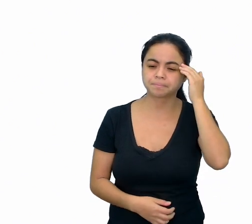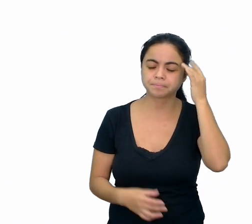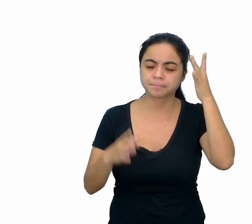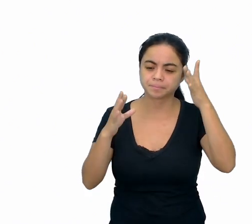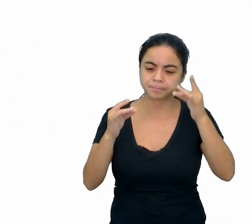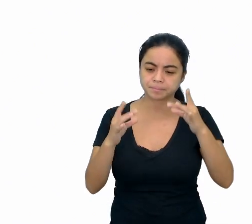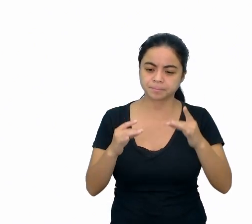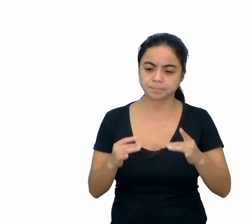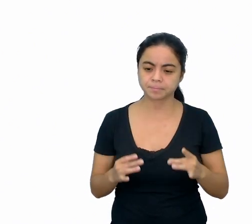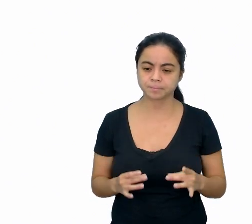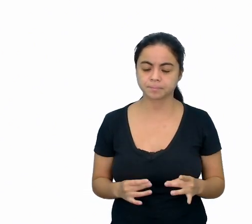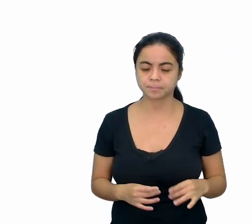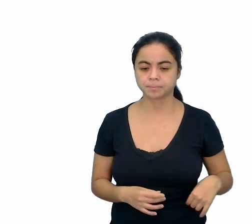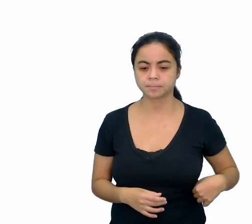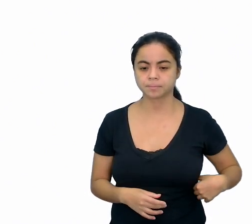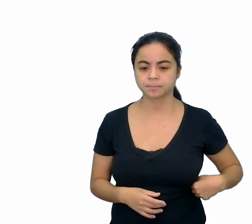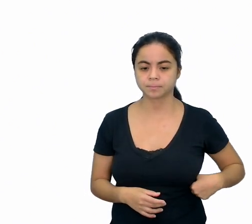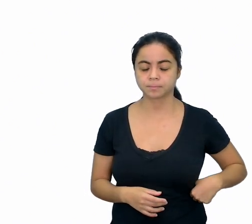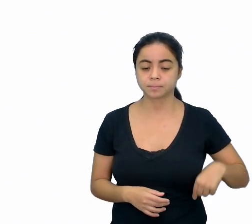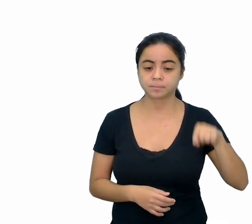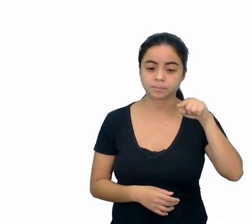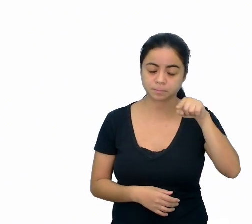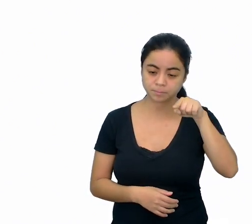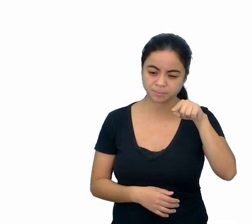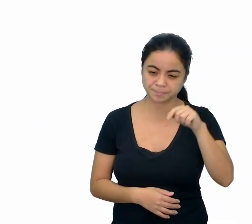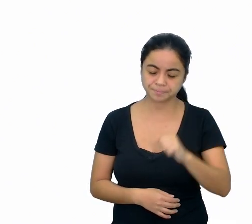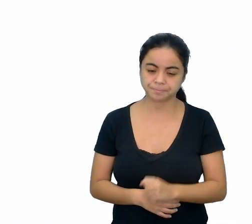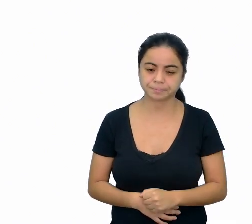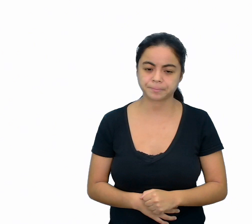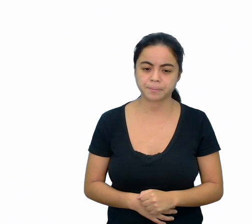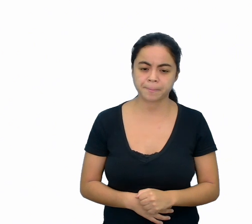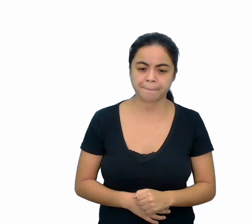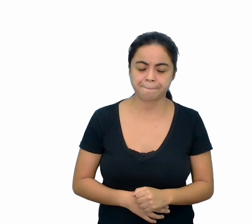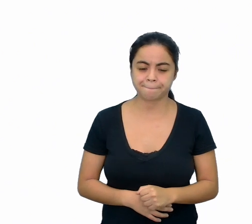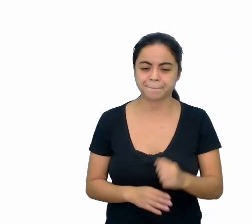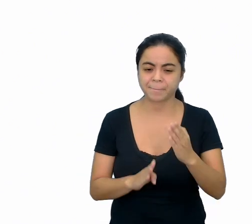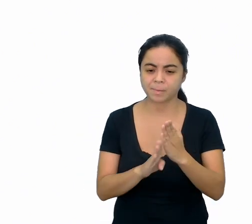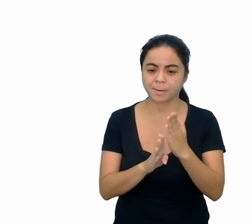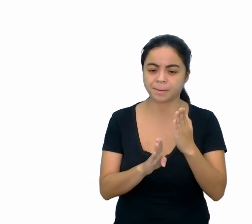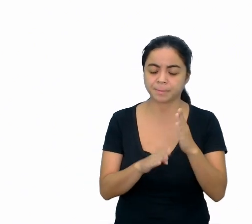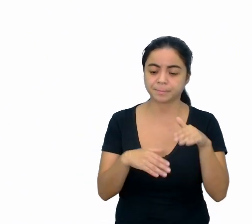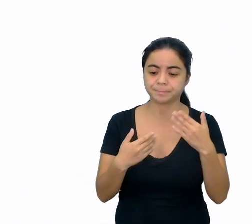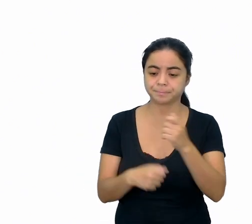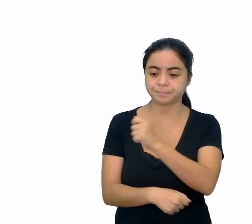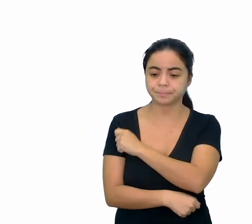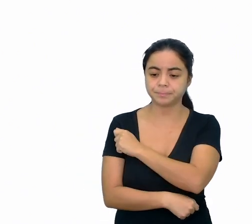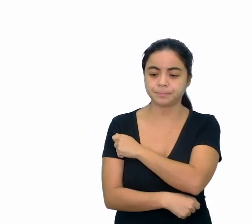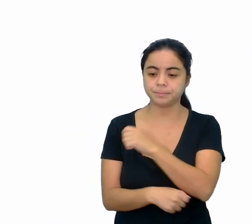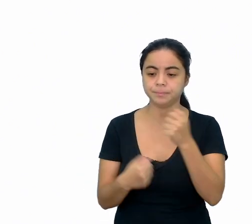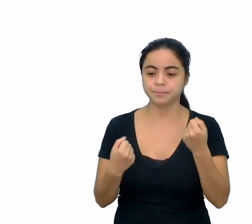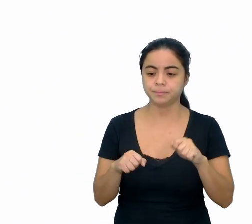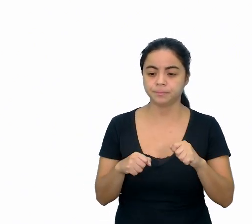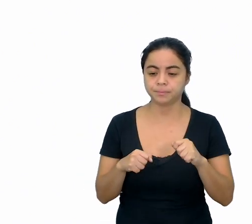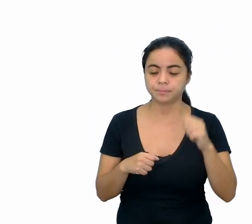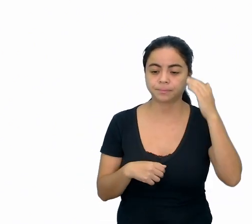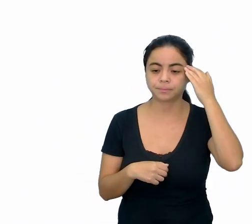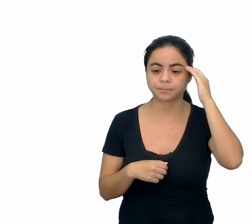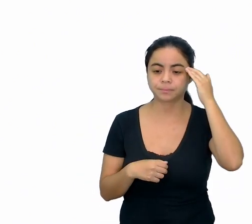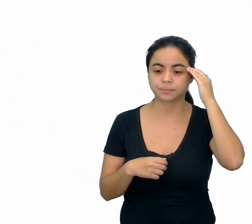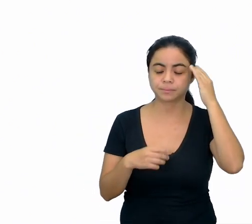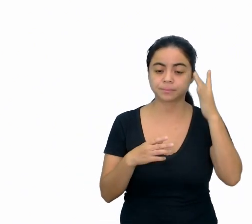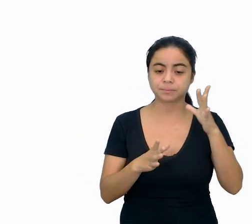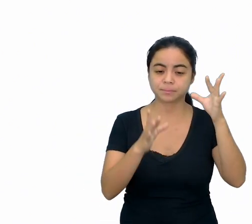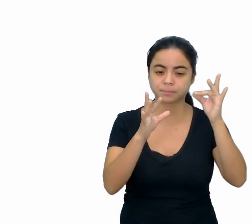são acionadas. Essa é uma intervenção que permite aos estudantes estarem atentos às